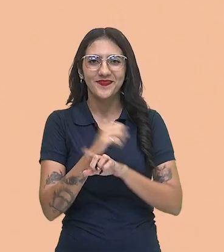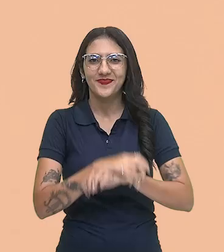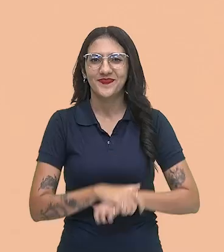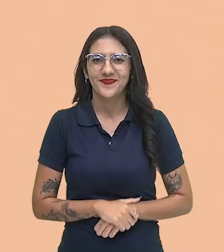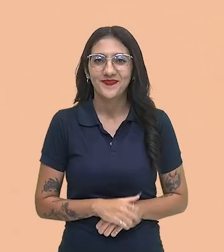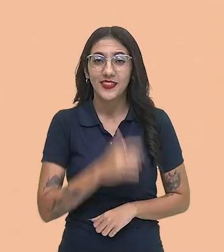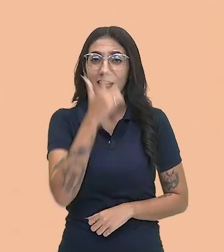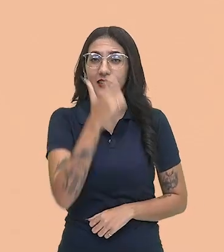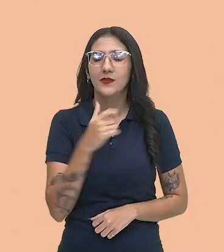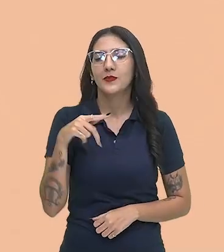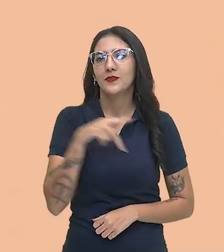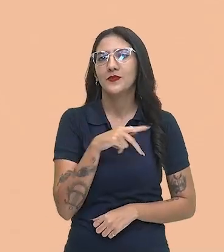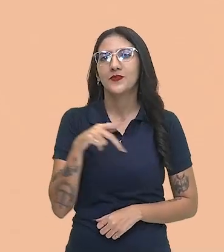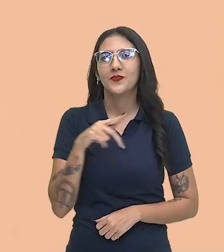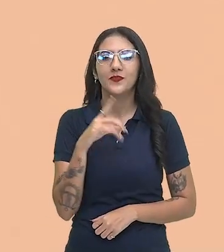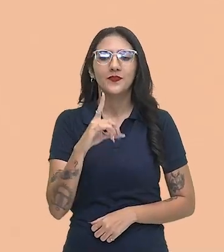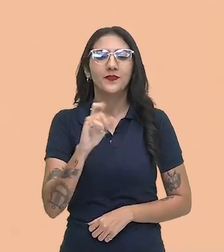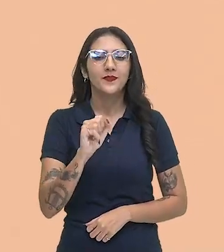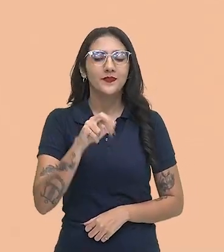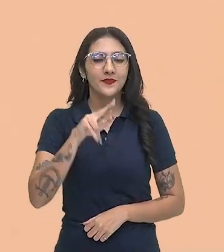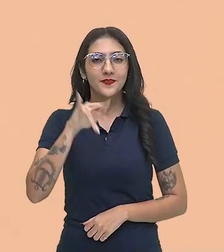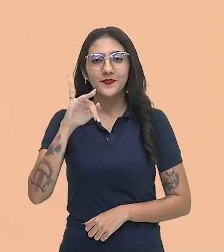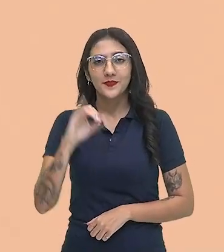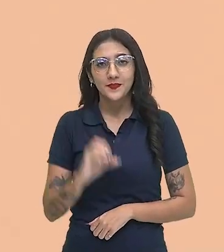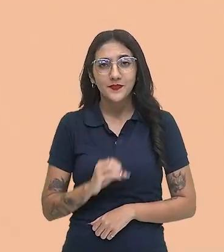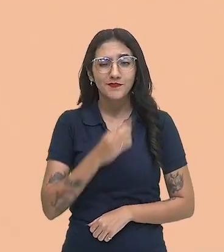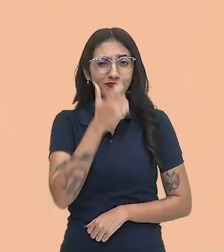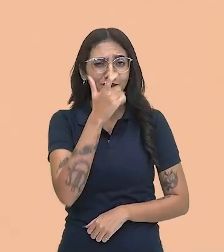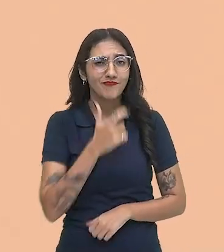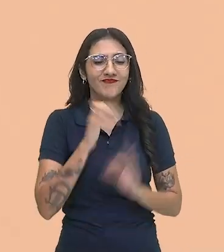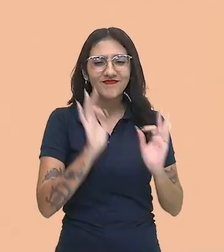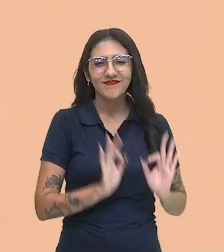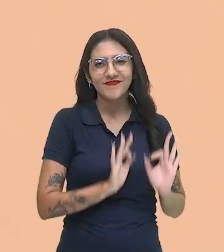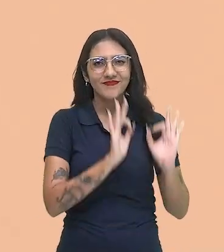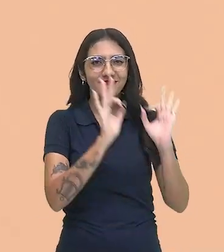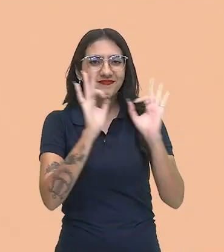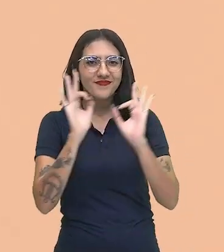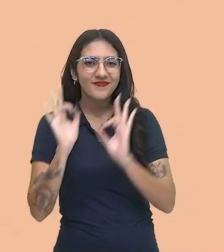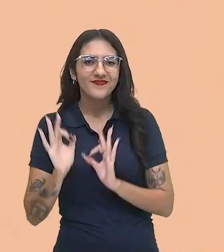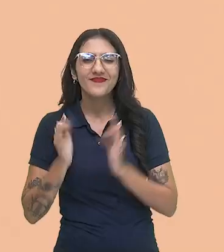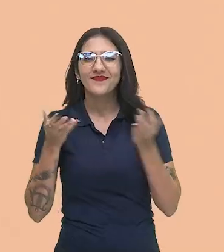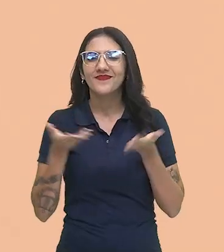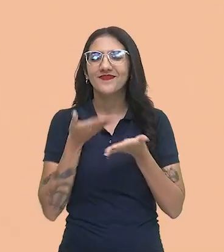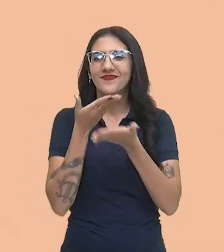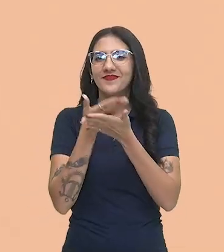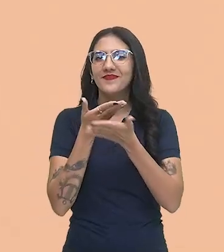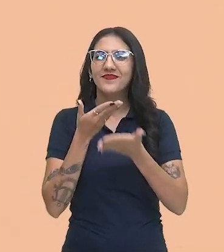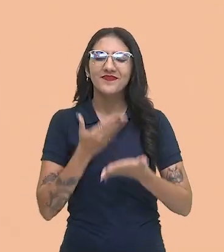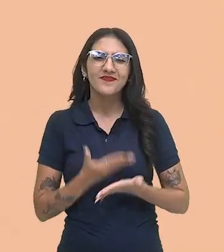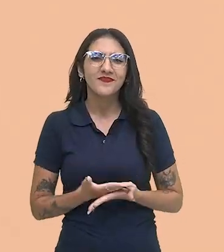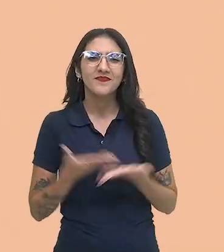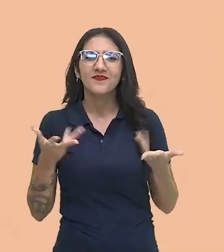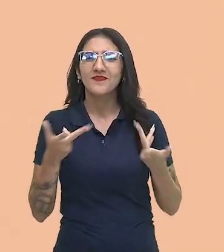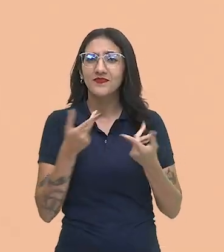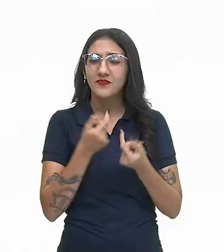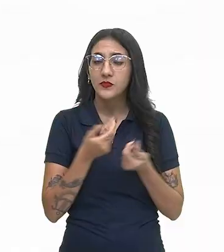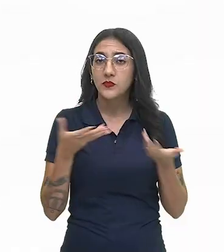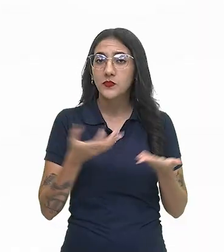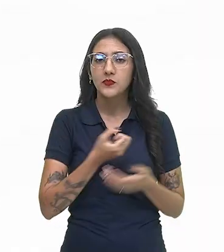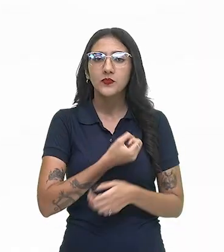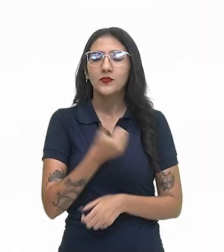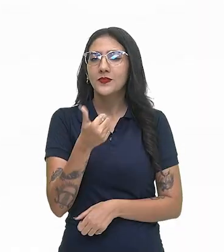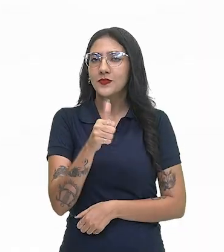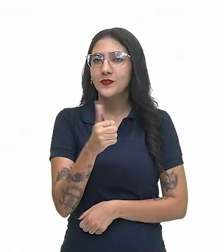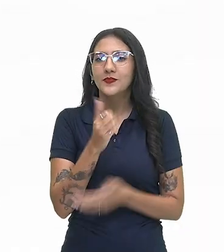Sociologia. Eu sou o professor Dário Pinheiro e vou estar com vocês juntinho nesta aula de número